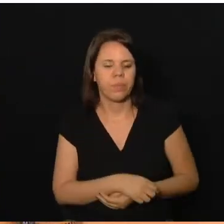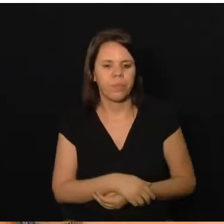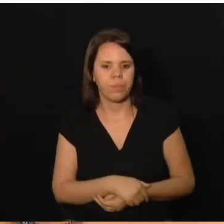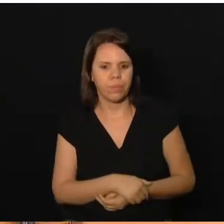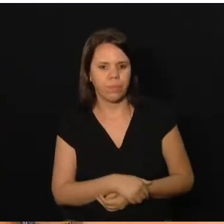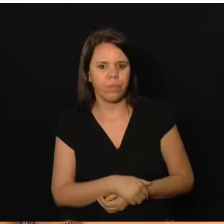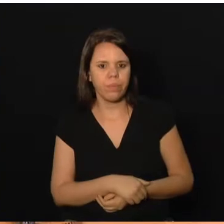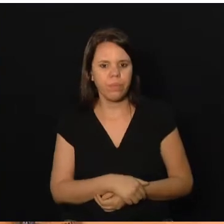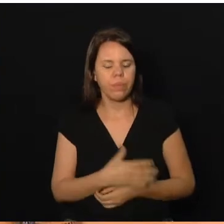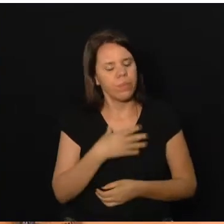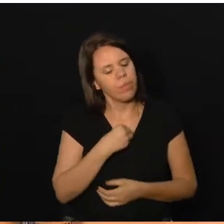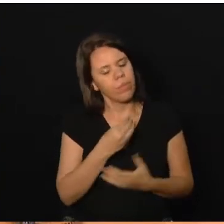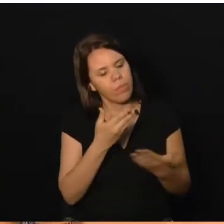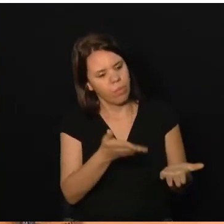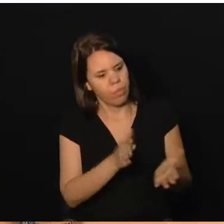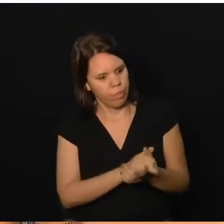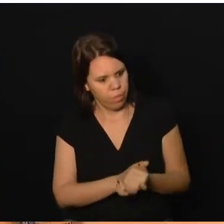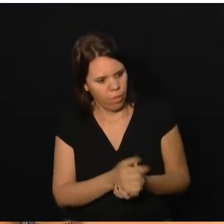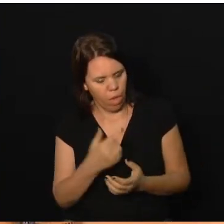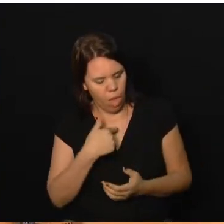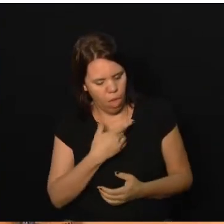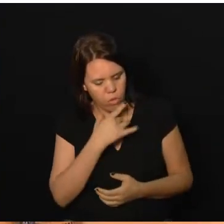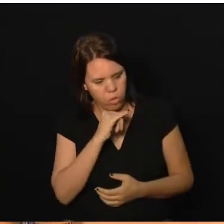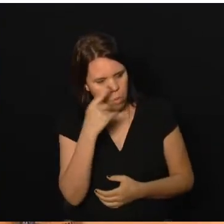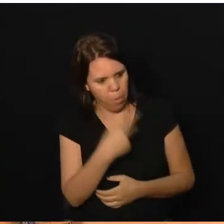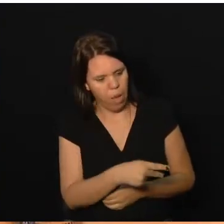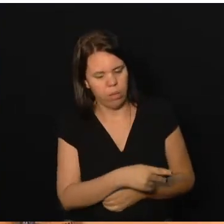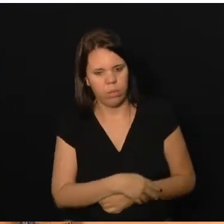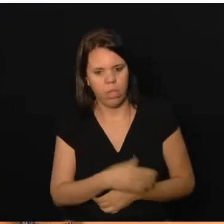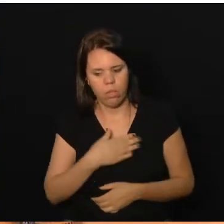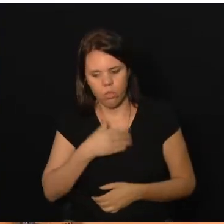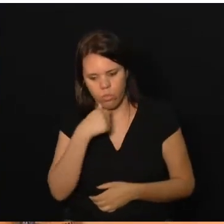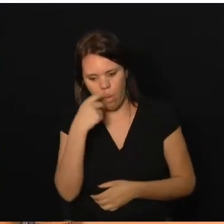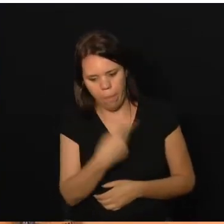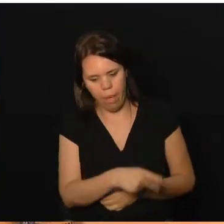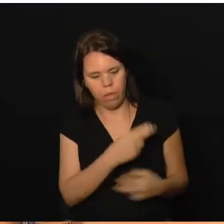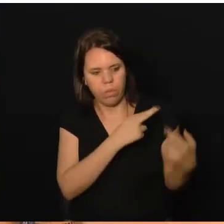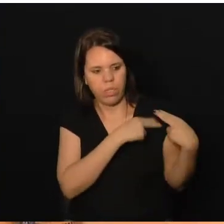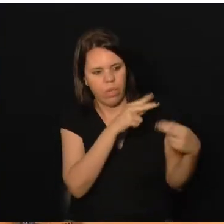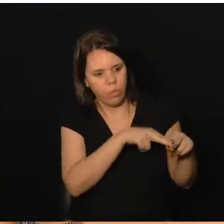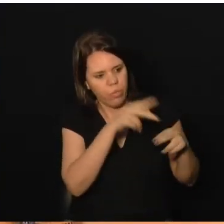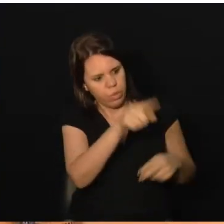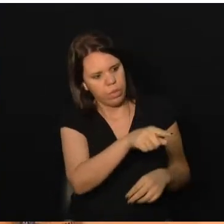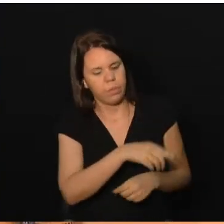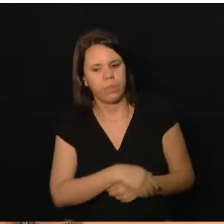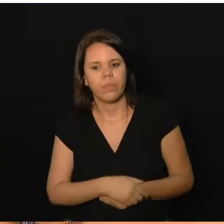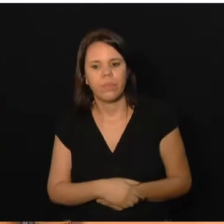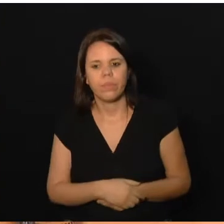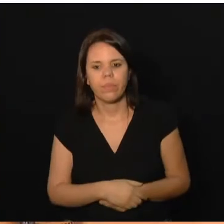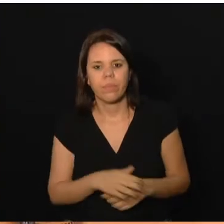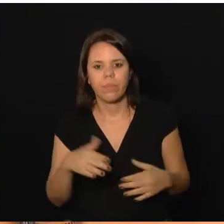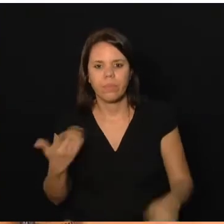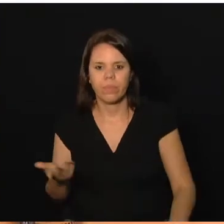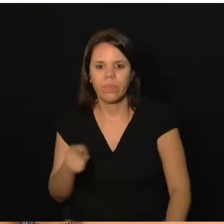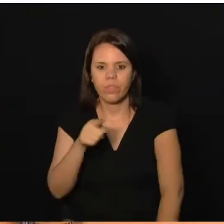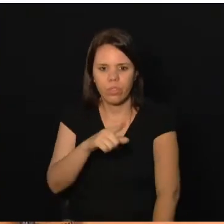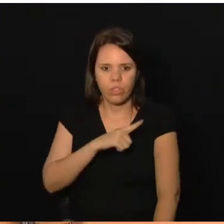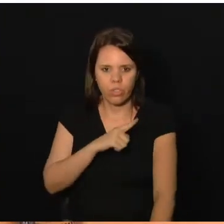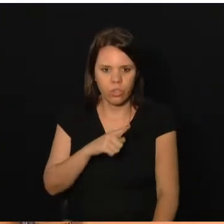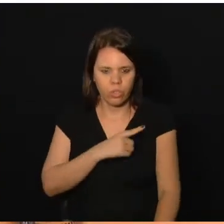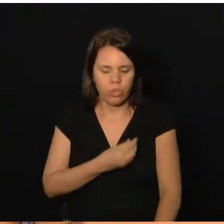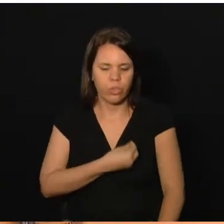né? Filho, eu sou o seu pai, eu sou a sua mãe, sou responsável por você. Enquanto você estiver sobre a